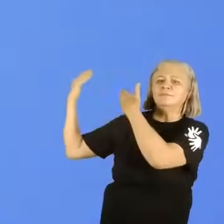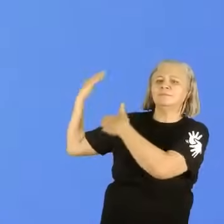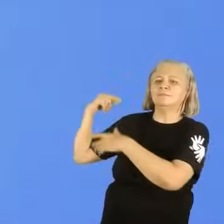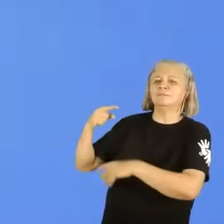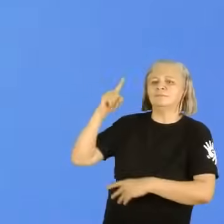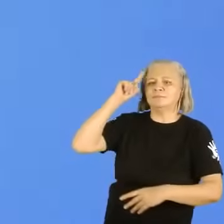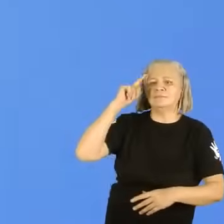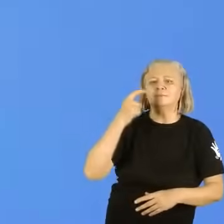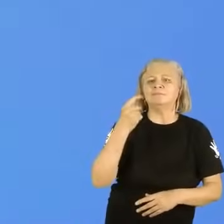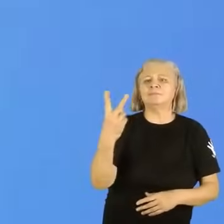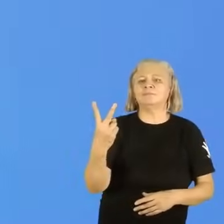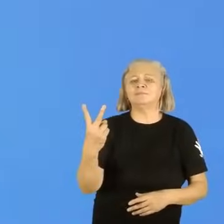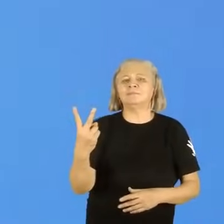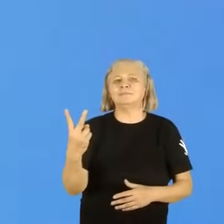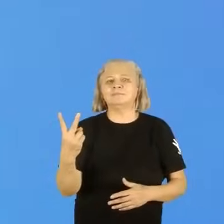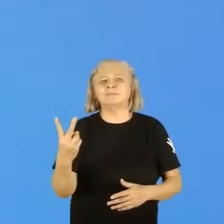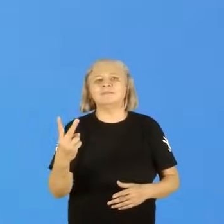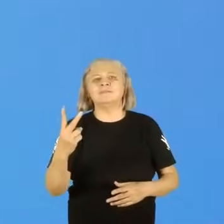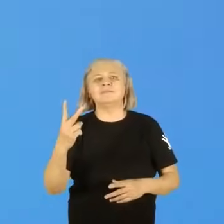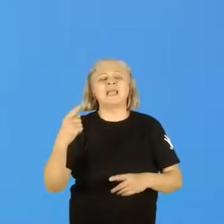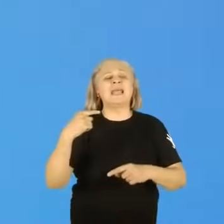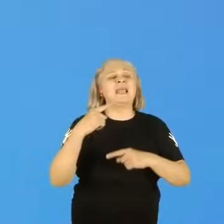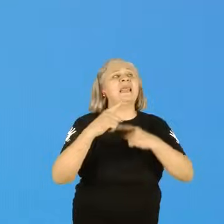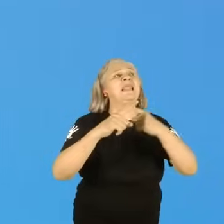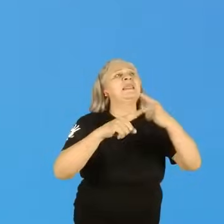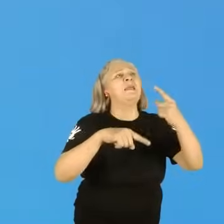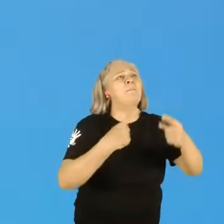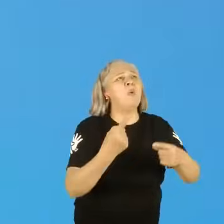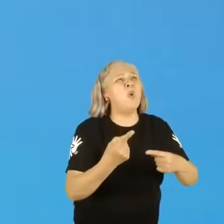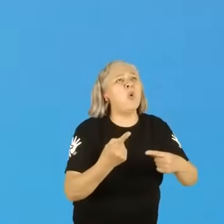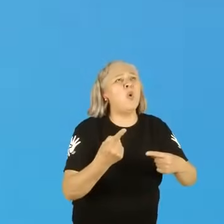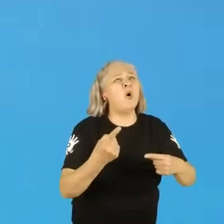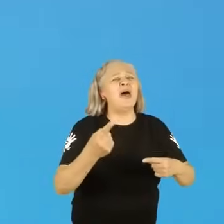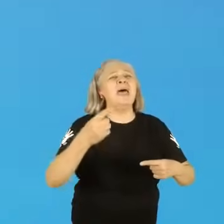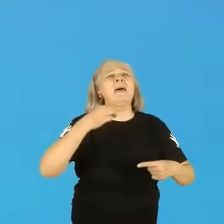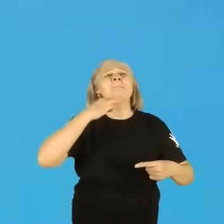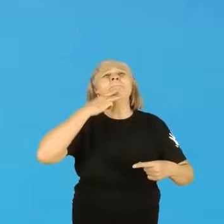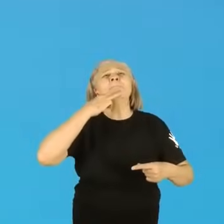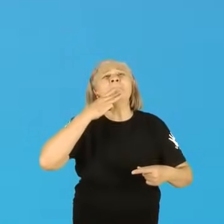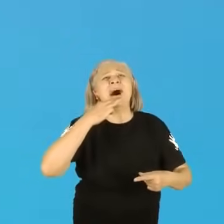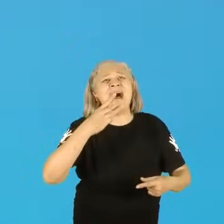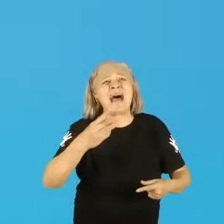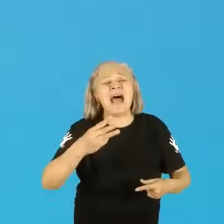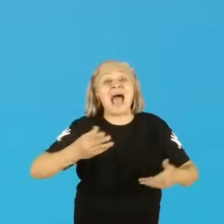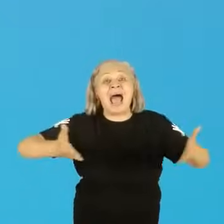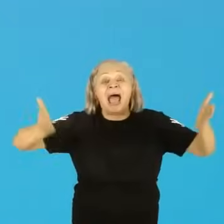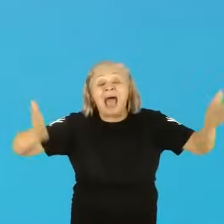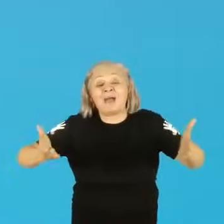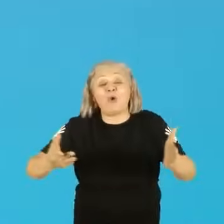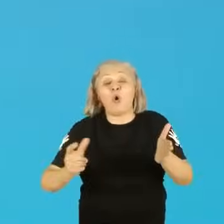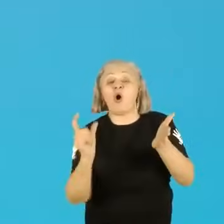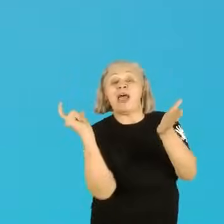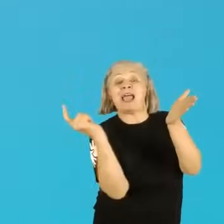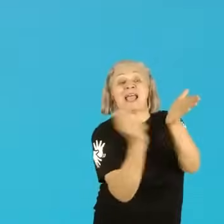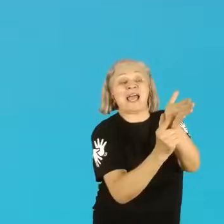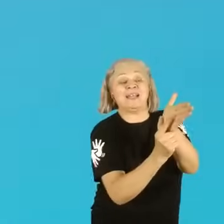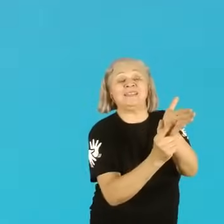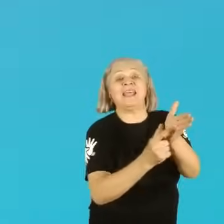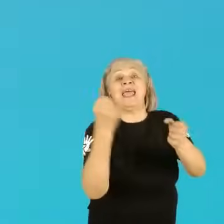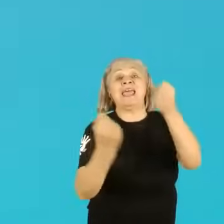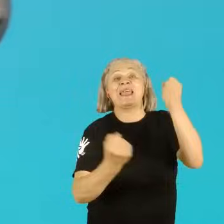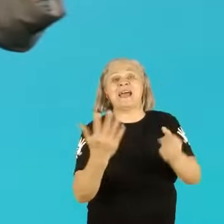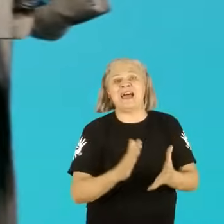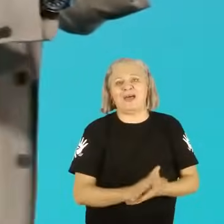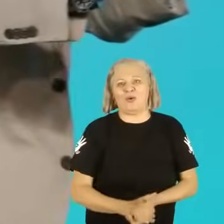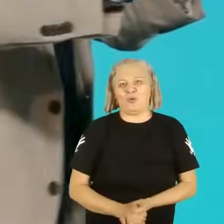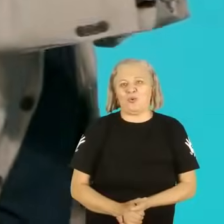12, se eu não conseguir, só vai ter para o final do mês de março, e eu quero a minha carteira é agora. Eu falei: